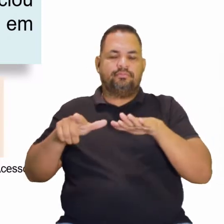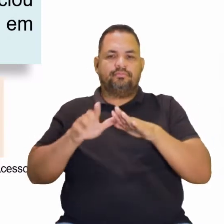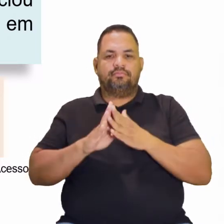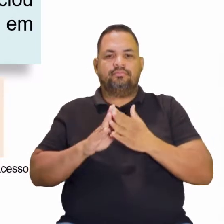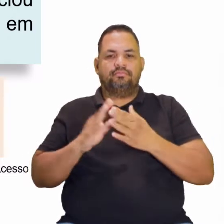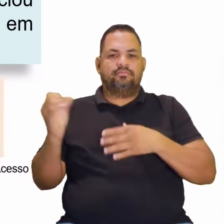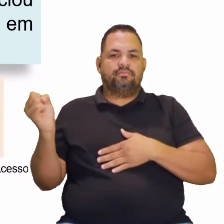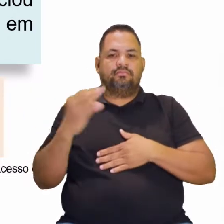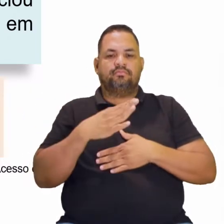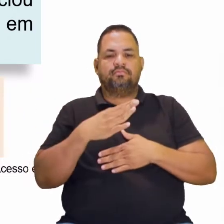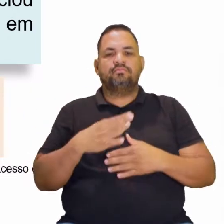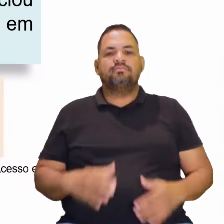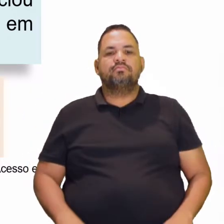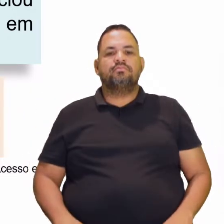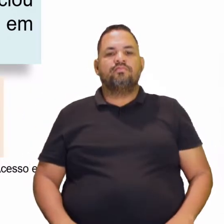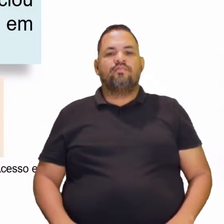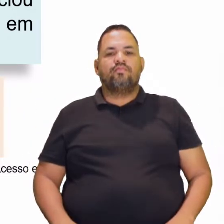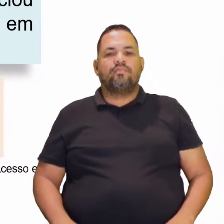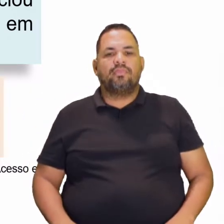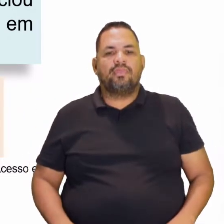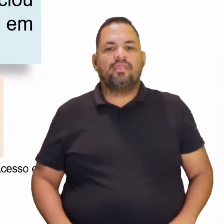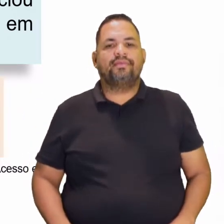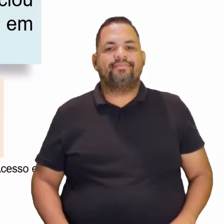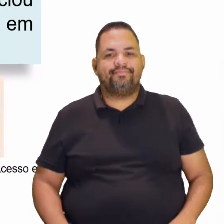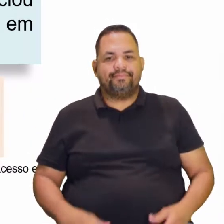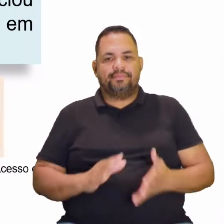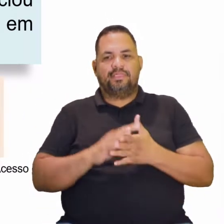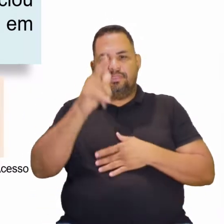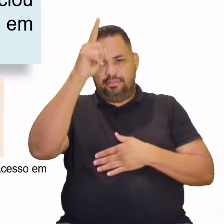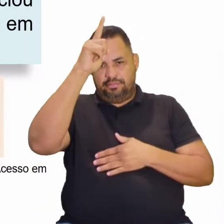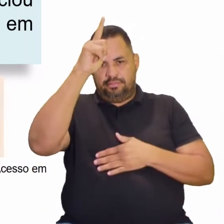ela estava, né, na Alemanha,